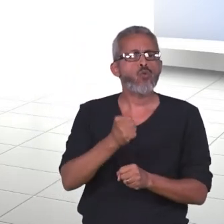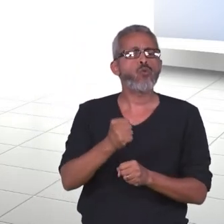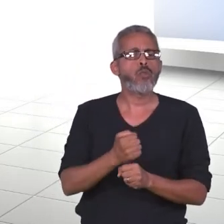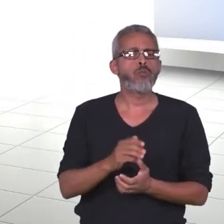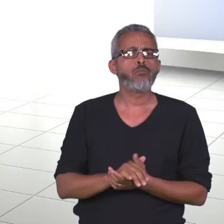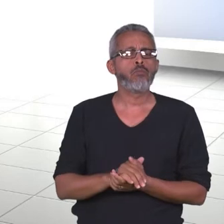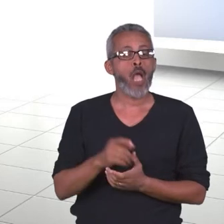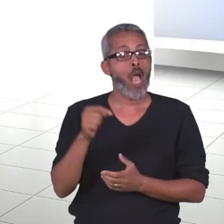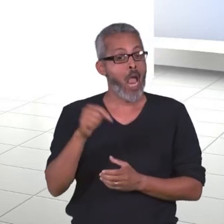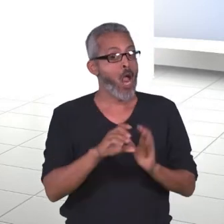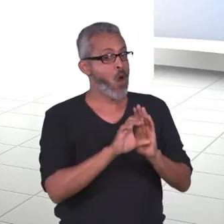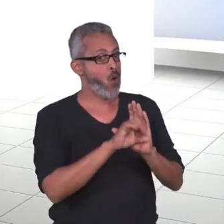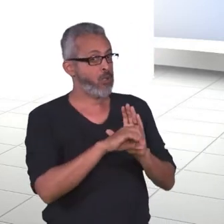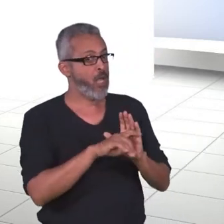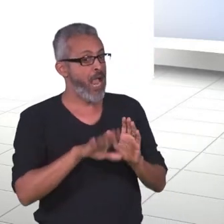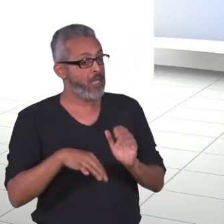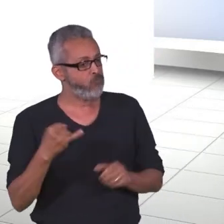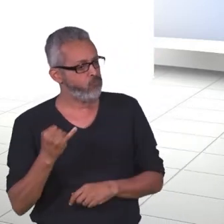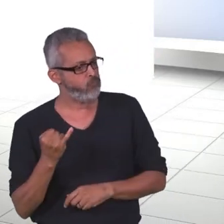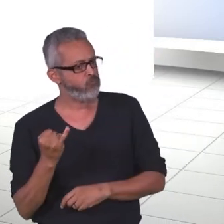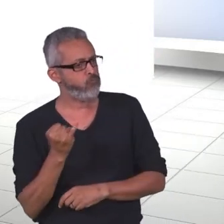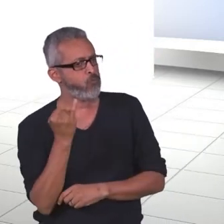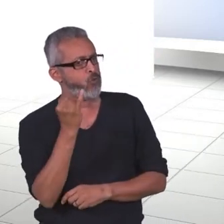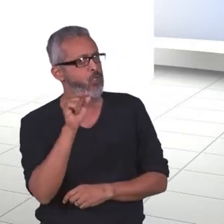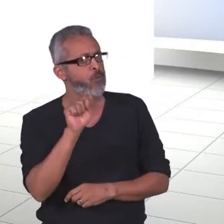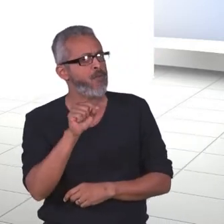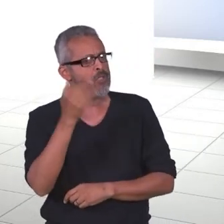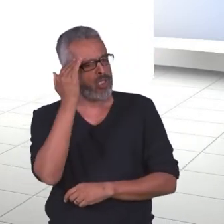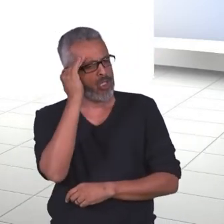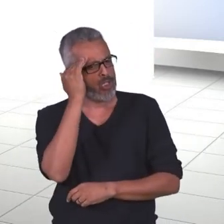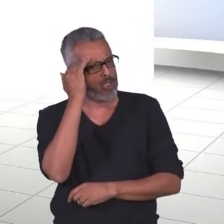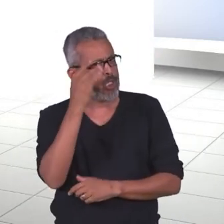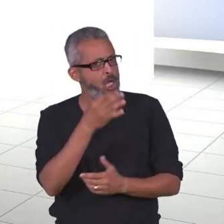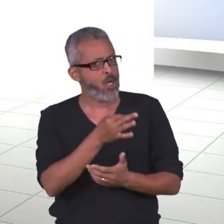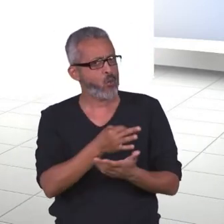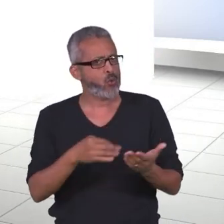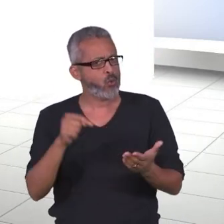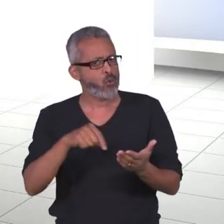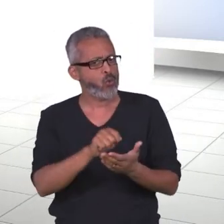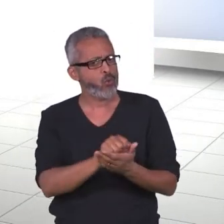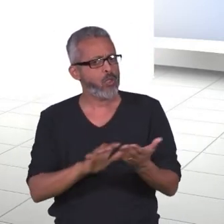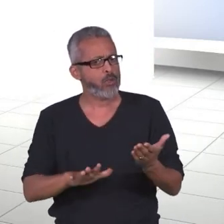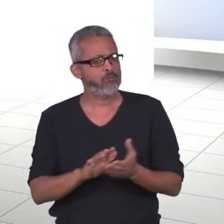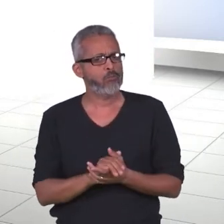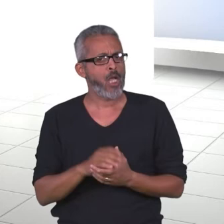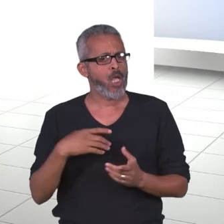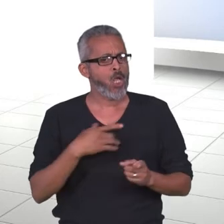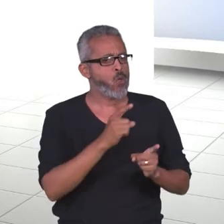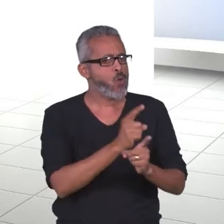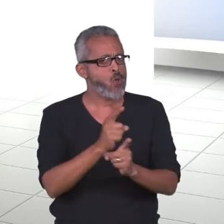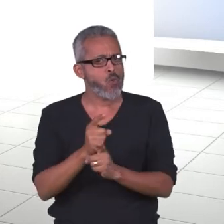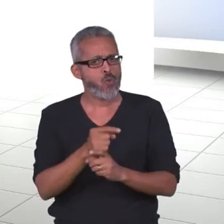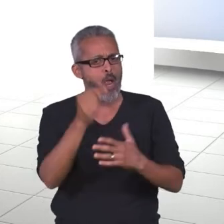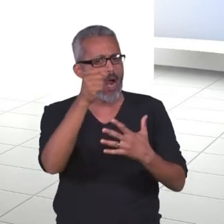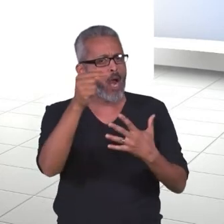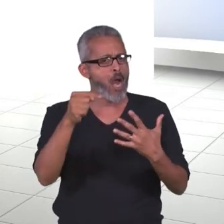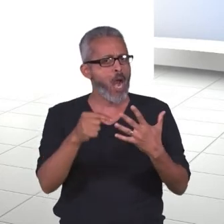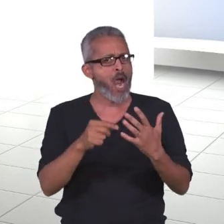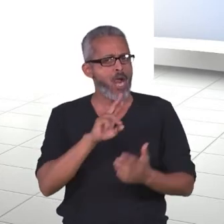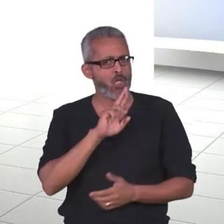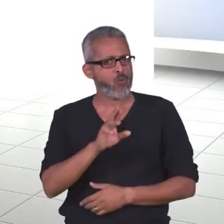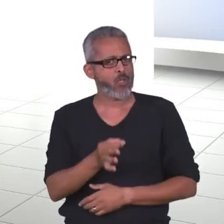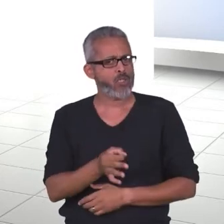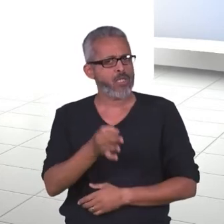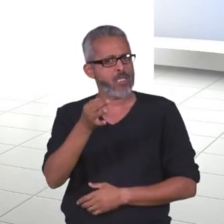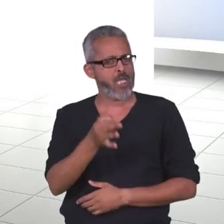europeia. Nessa visão, atribui-se ao público leitor uma postura... Bom, lemos a questão,